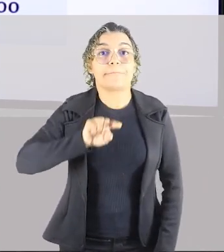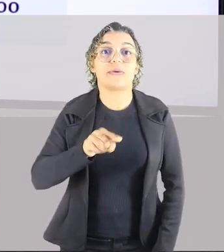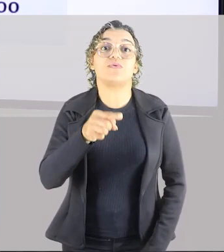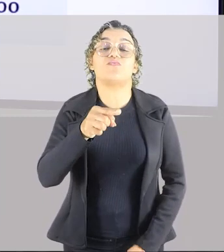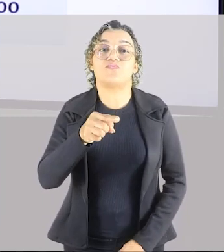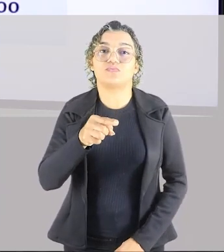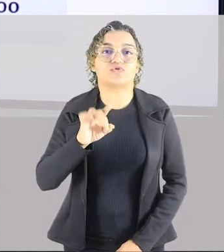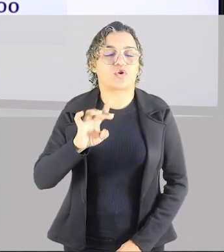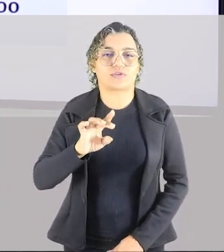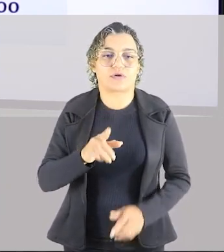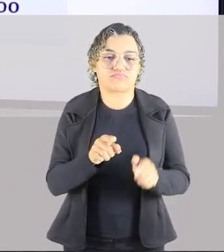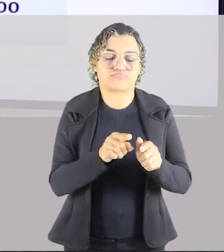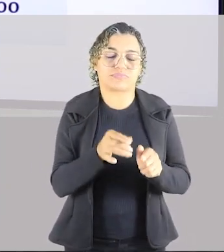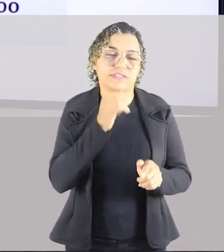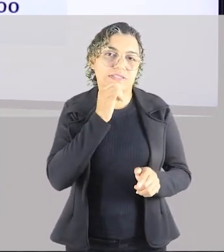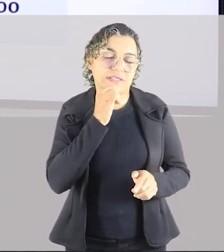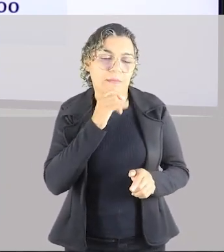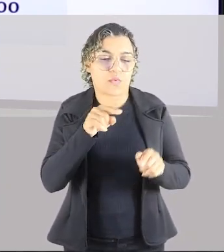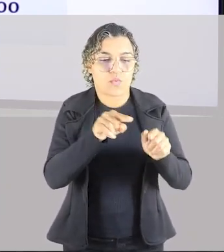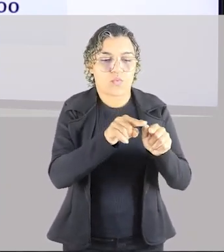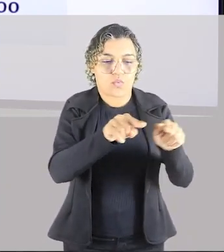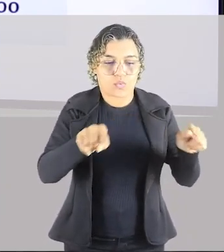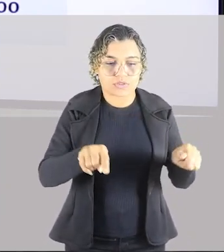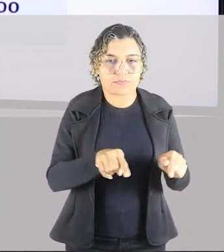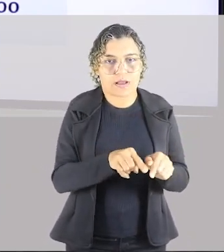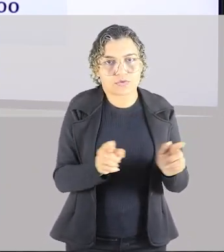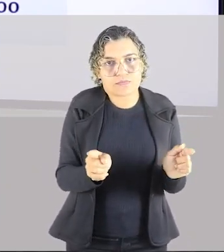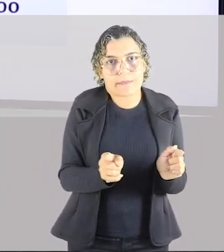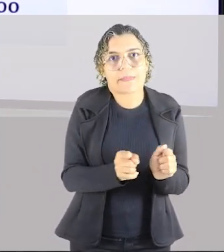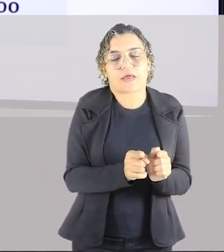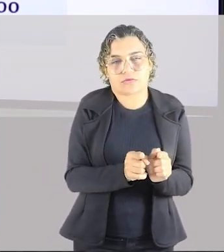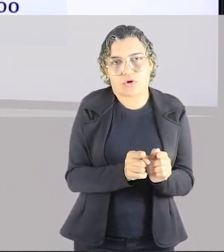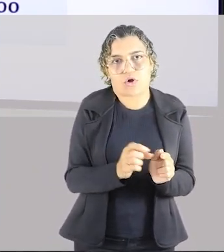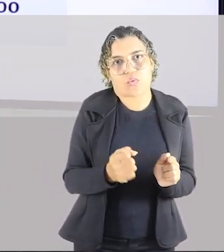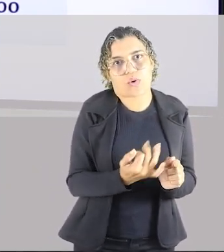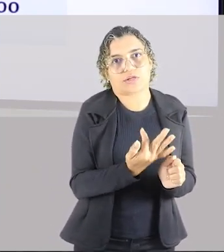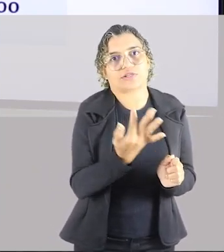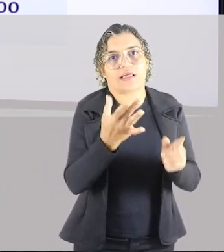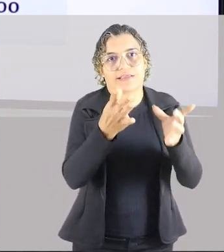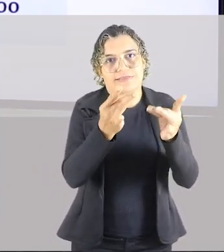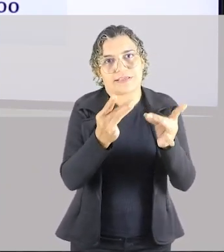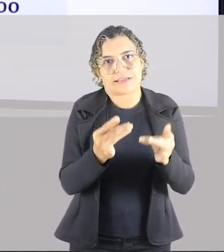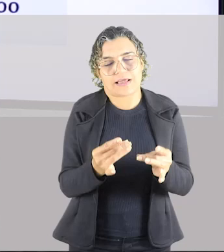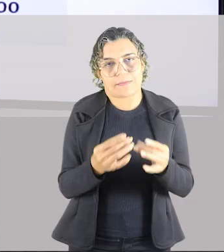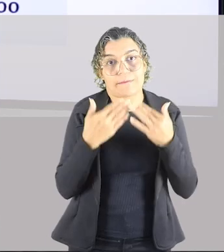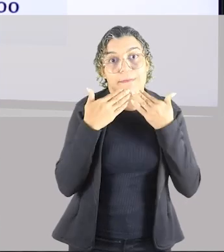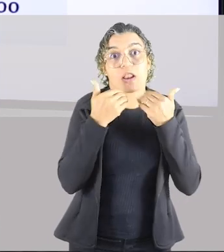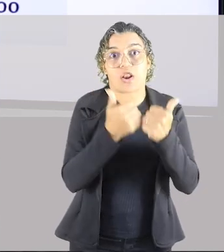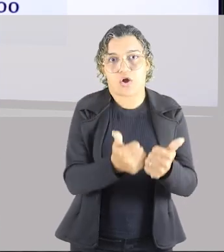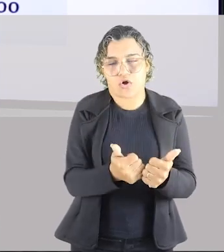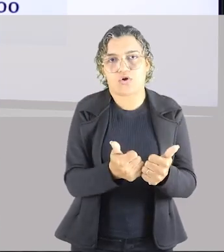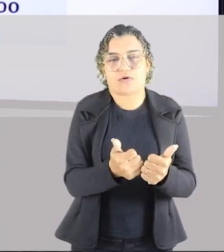mil vezes. Então, o espaço que ela pegou é bem menor e a quantidade de detalhes ela é maior.